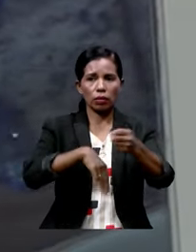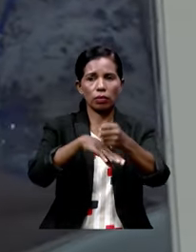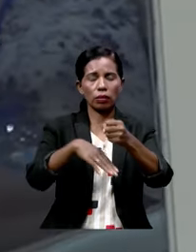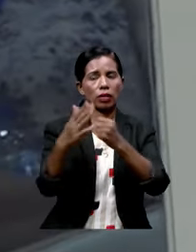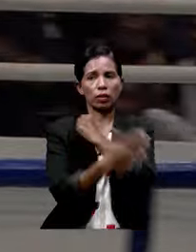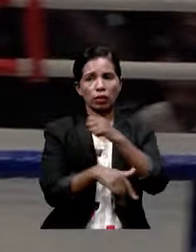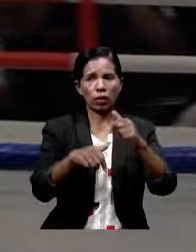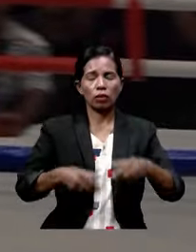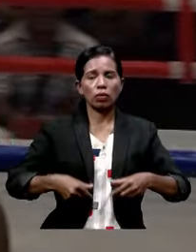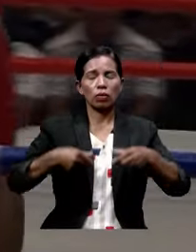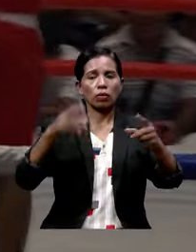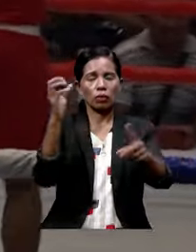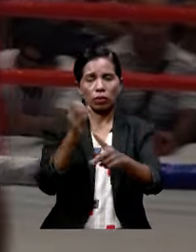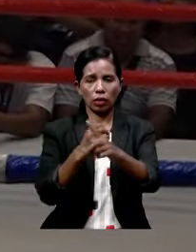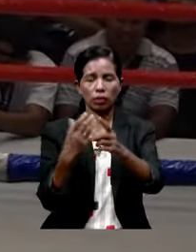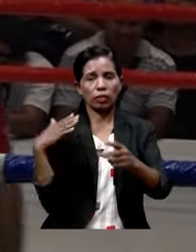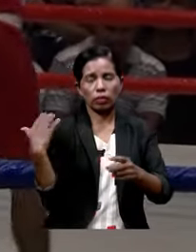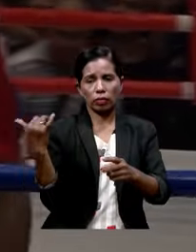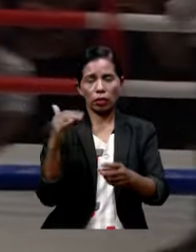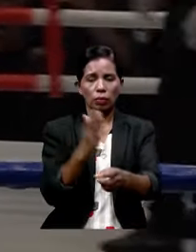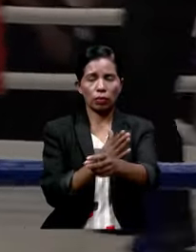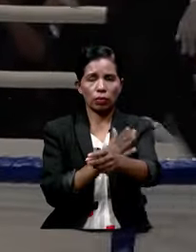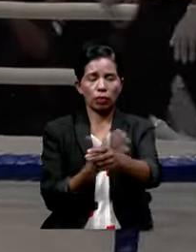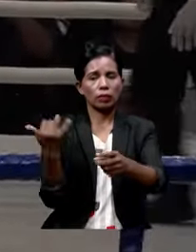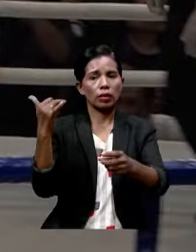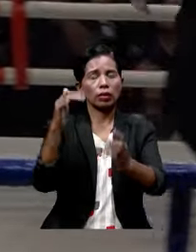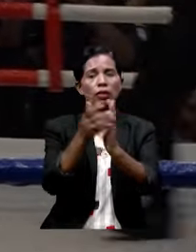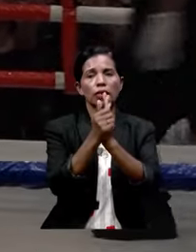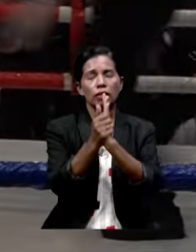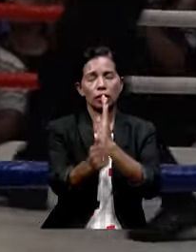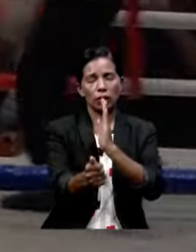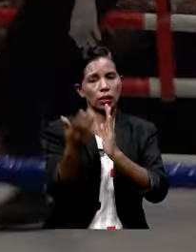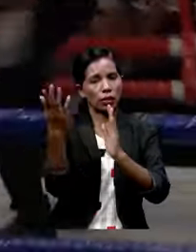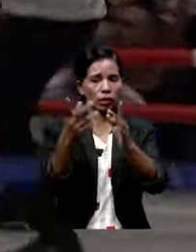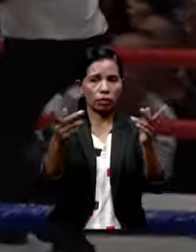onde foi a oportunidade para vencer, a promover-se a talento e a área refere.